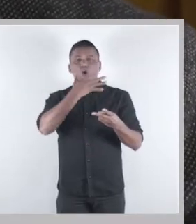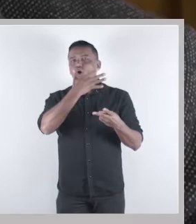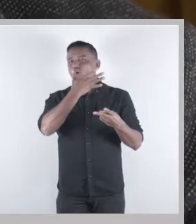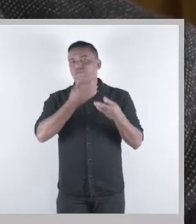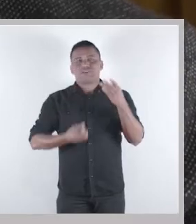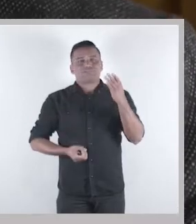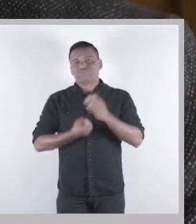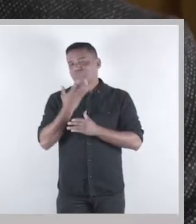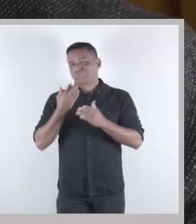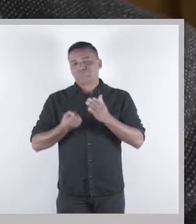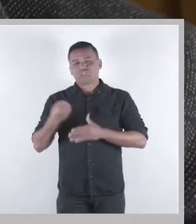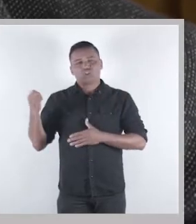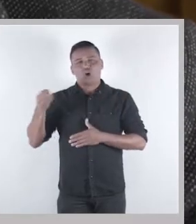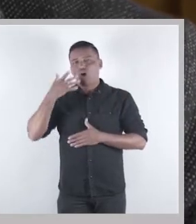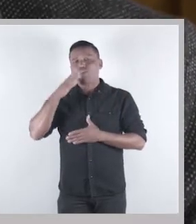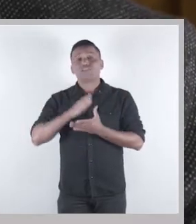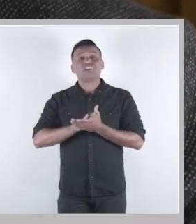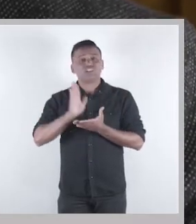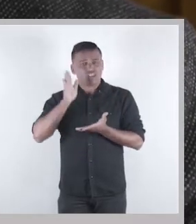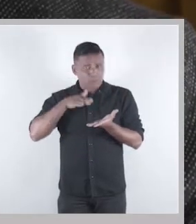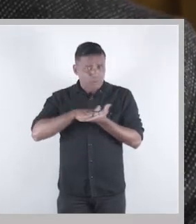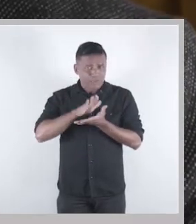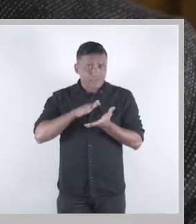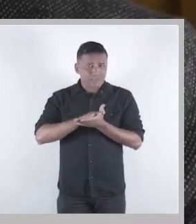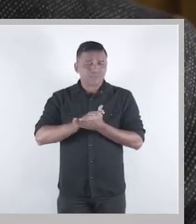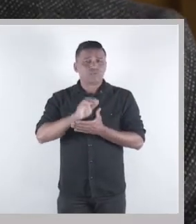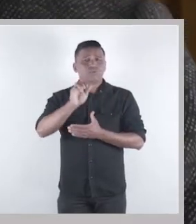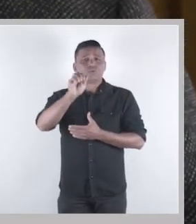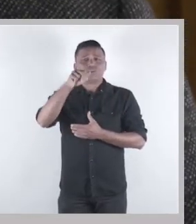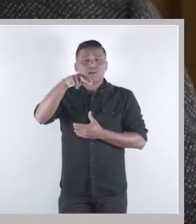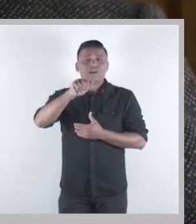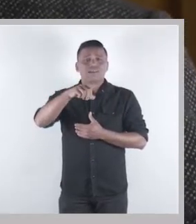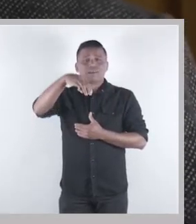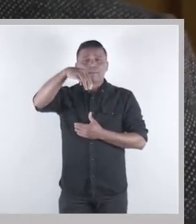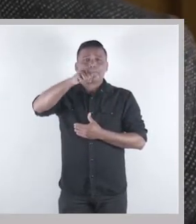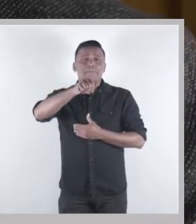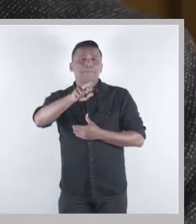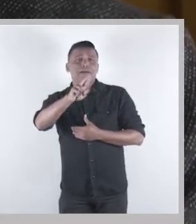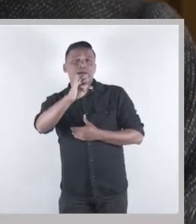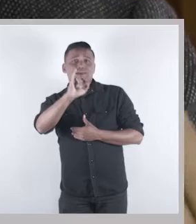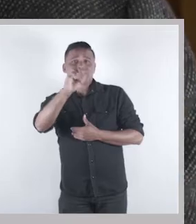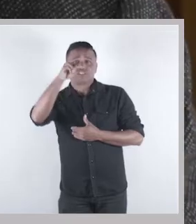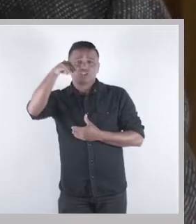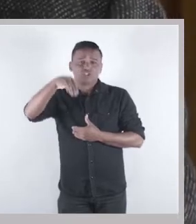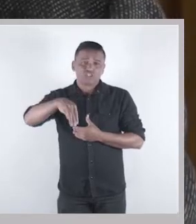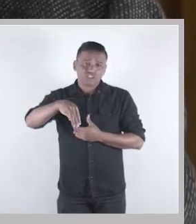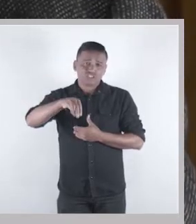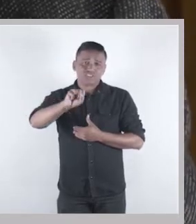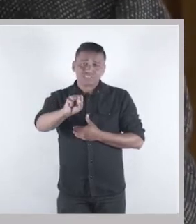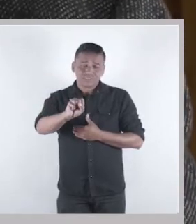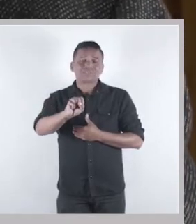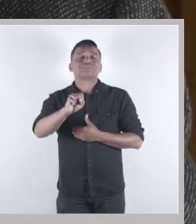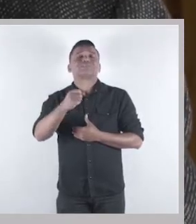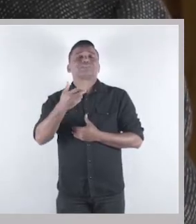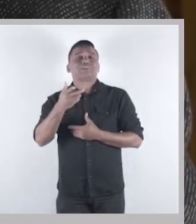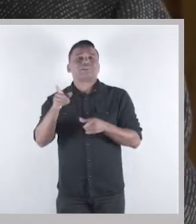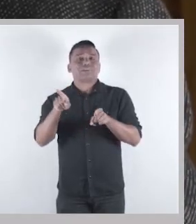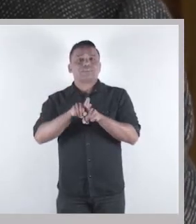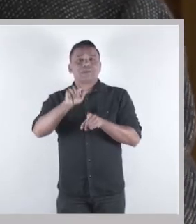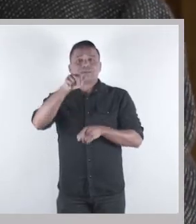própria Ana Martins o Lucas a Ana Elisa né Agora você tem a Paula Vasco saiu quer dizer